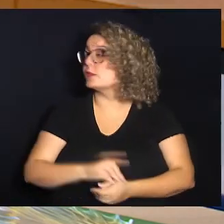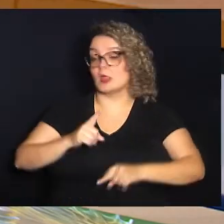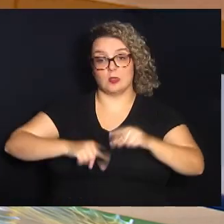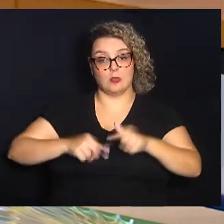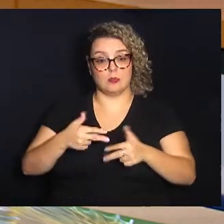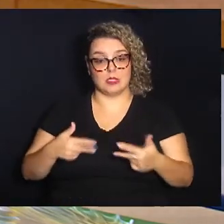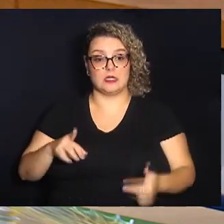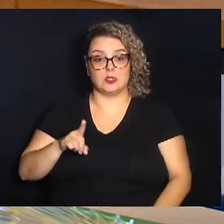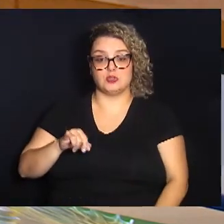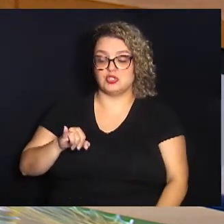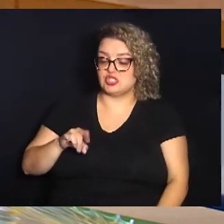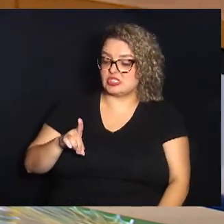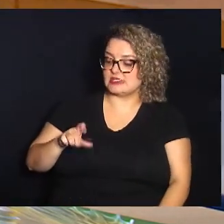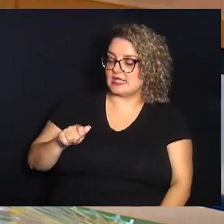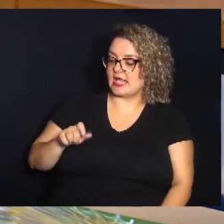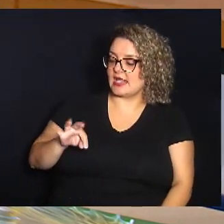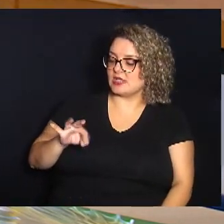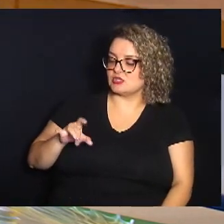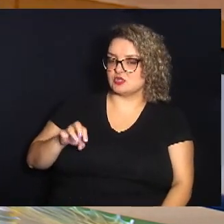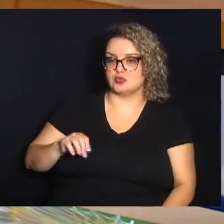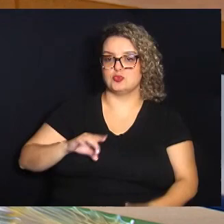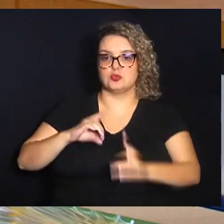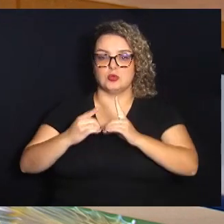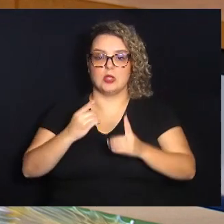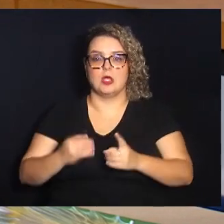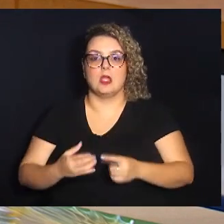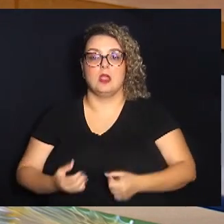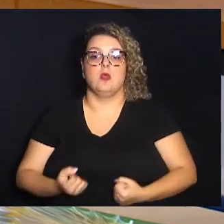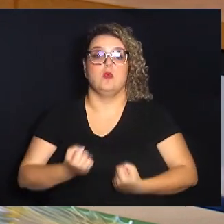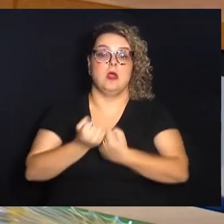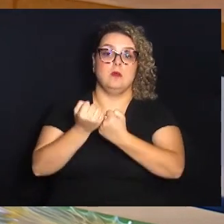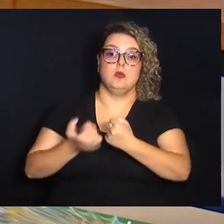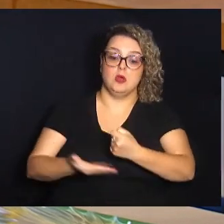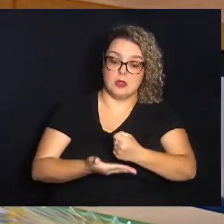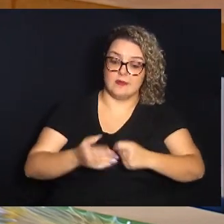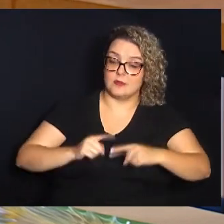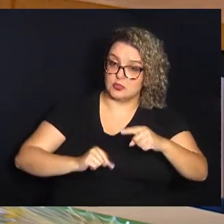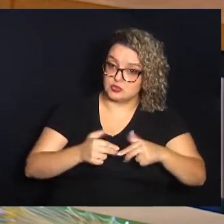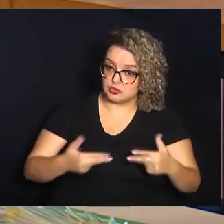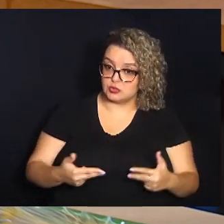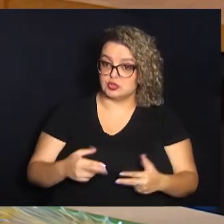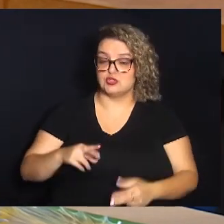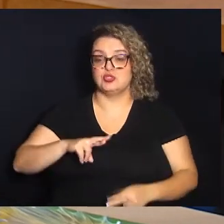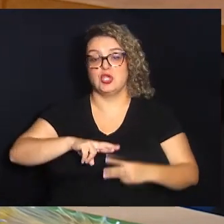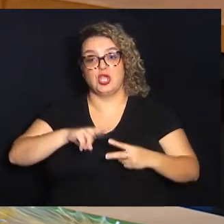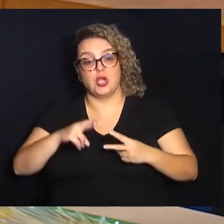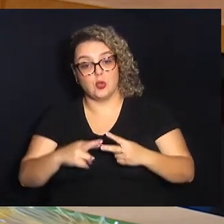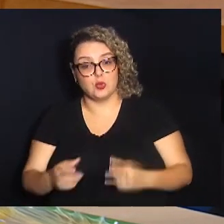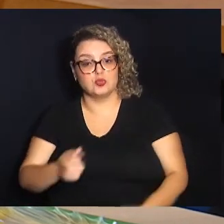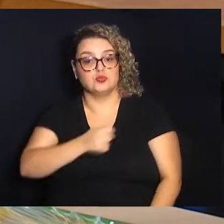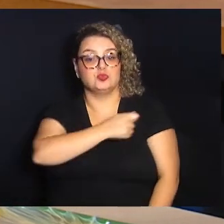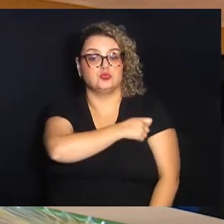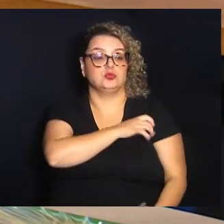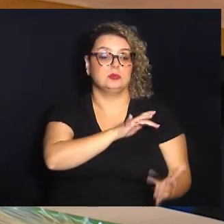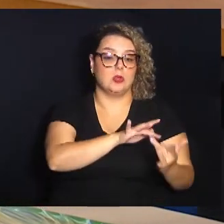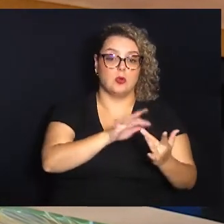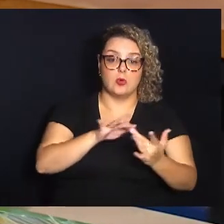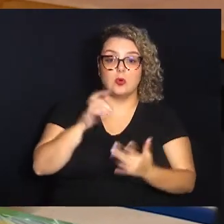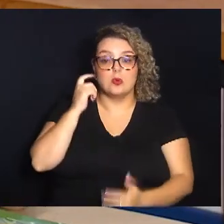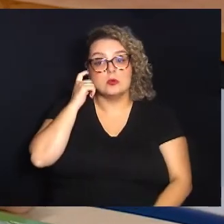O material didático ele é um apoio, um subsídio, é a fonte primária, né, de recursos para os alunos